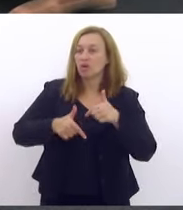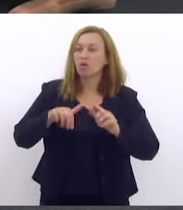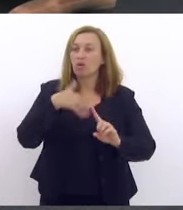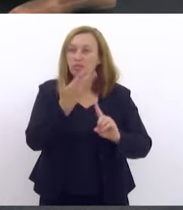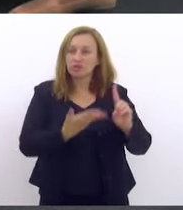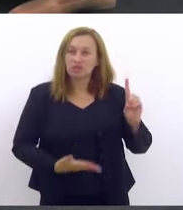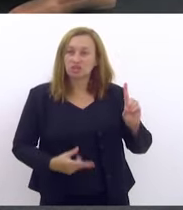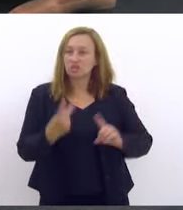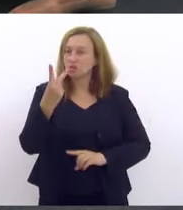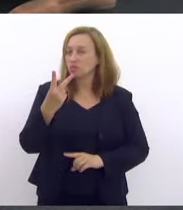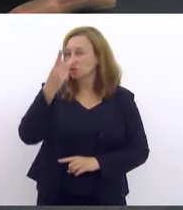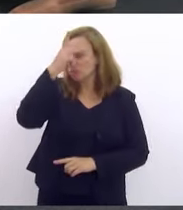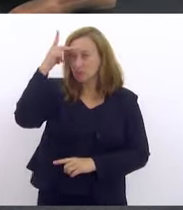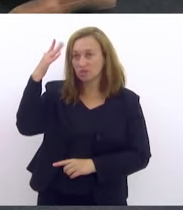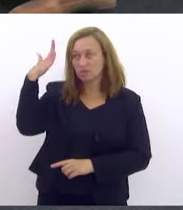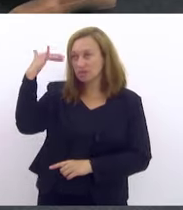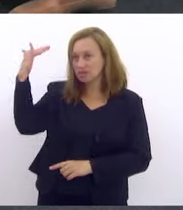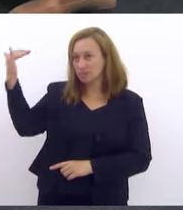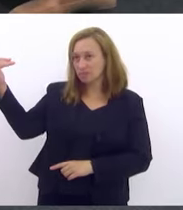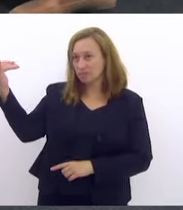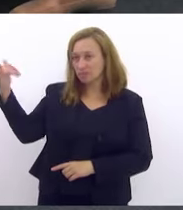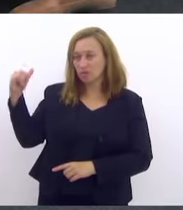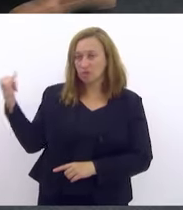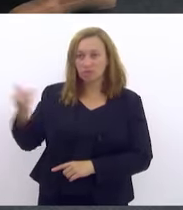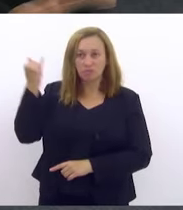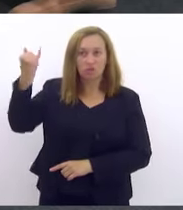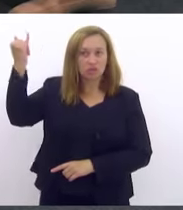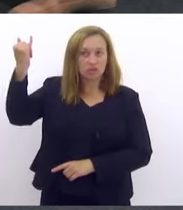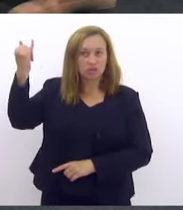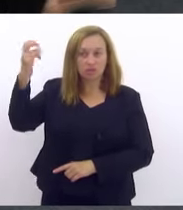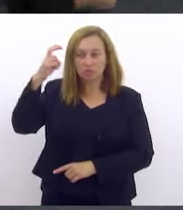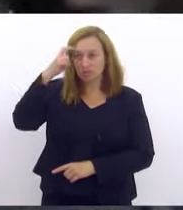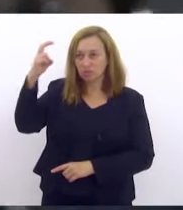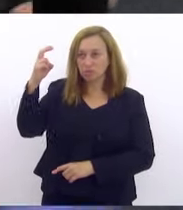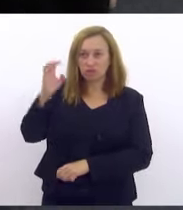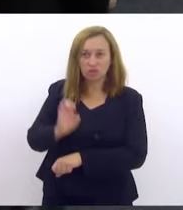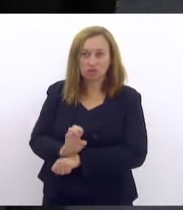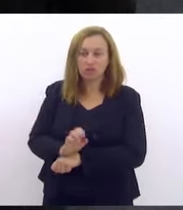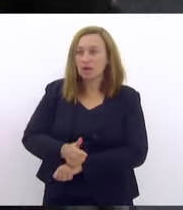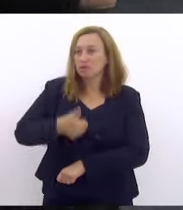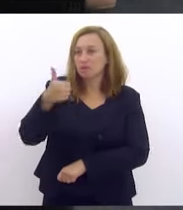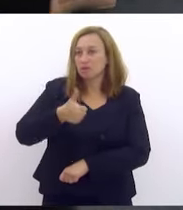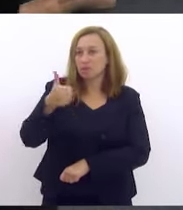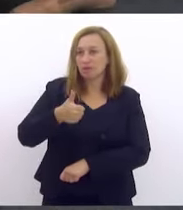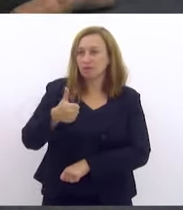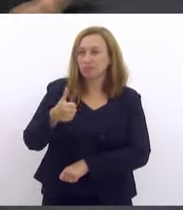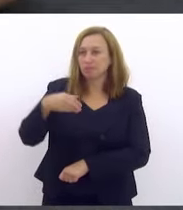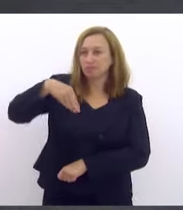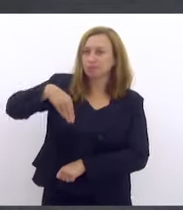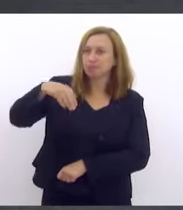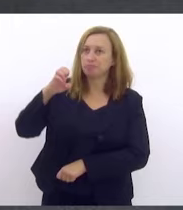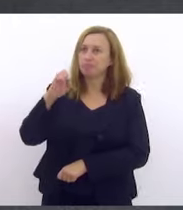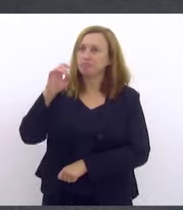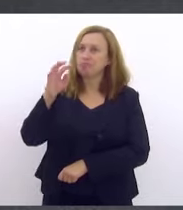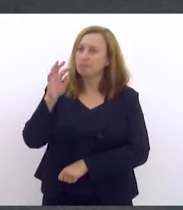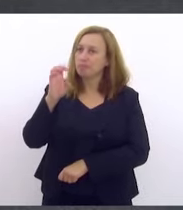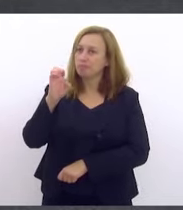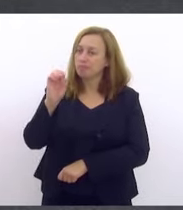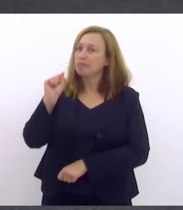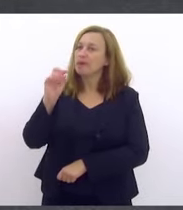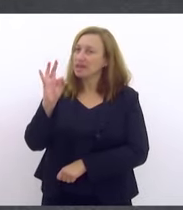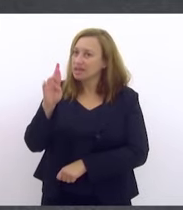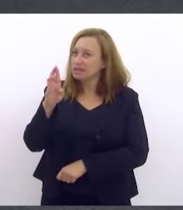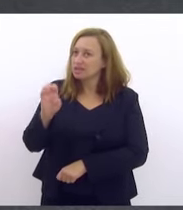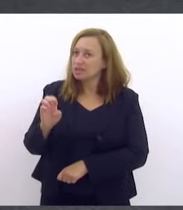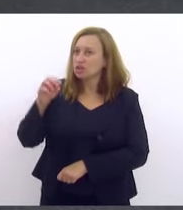duas lendas da cultura popular do nosso estado. Primeiro, o mestre Nonô, de Santo Antônio de Pauda, que tem